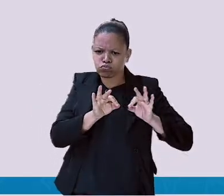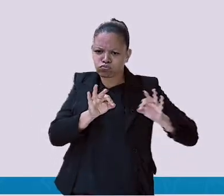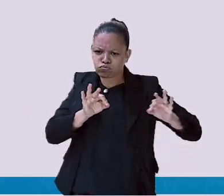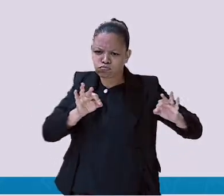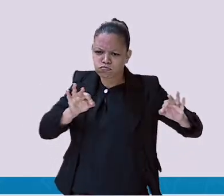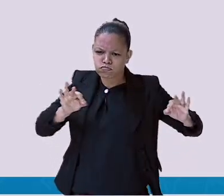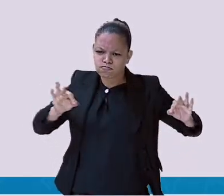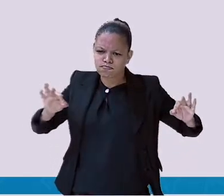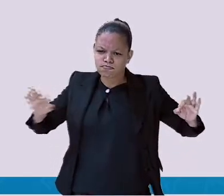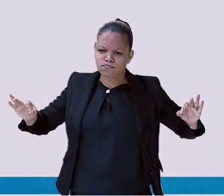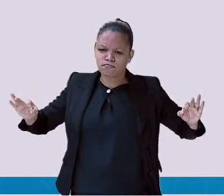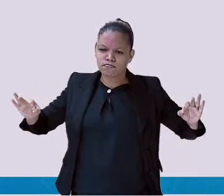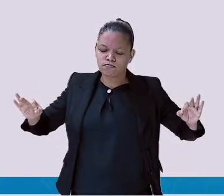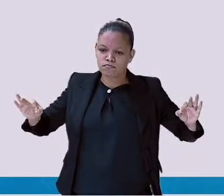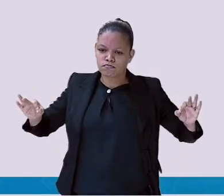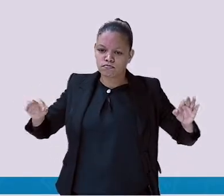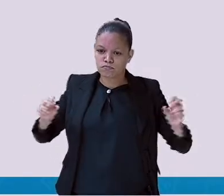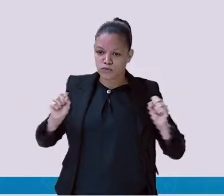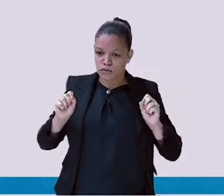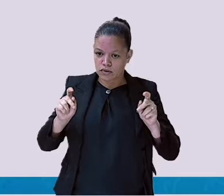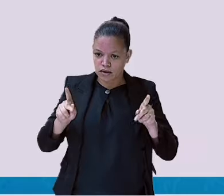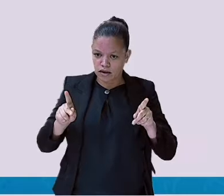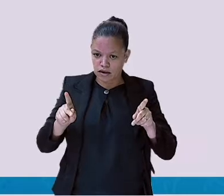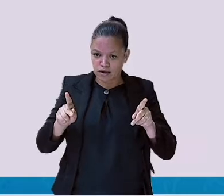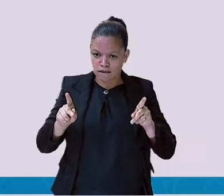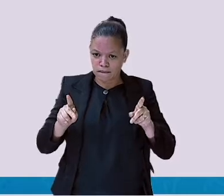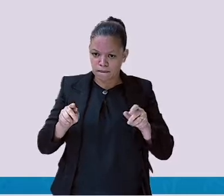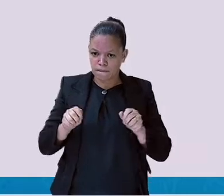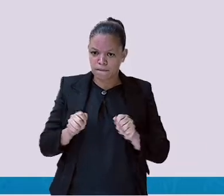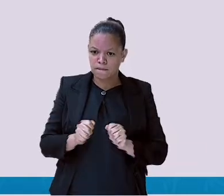um comprimento, tá?